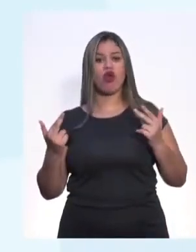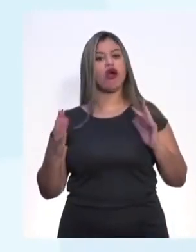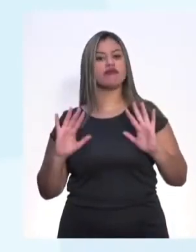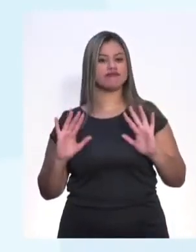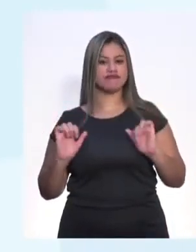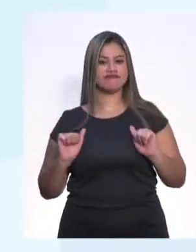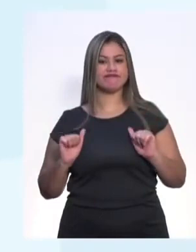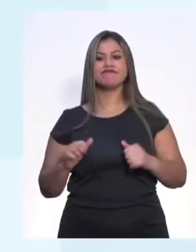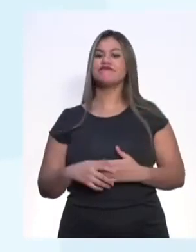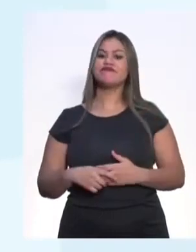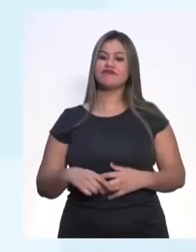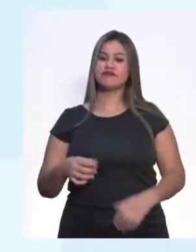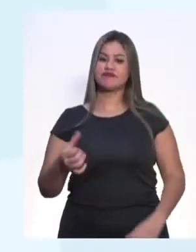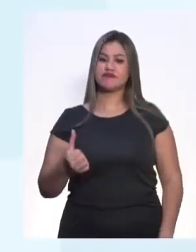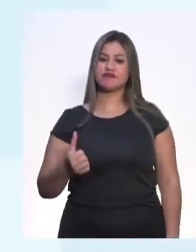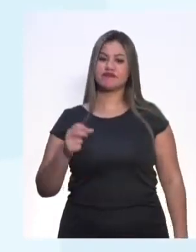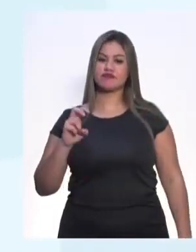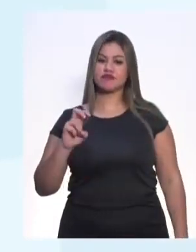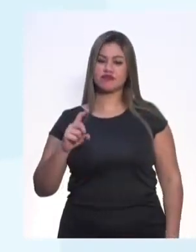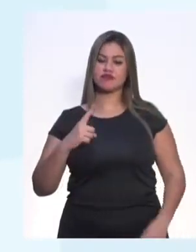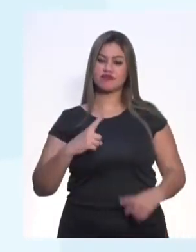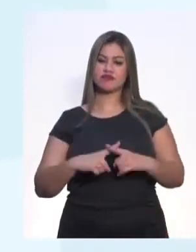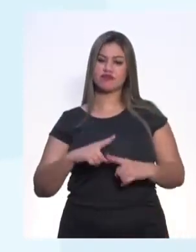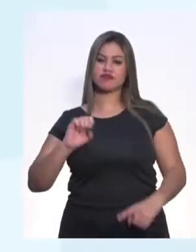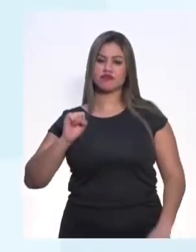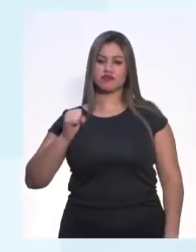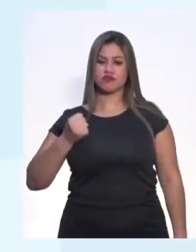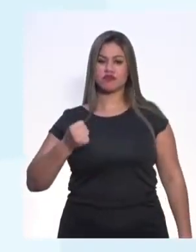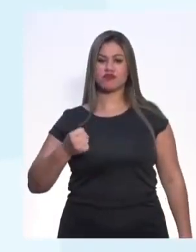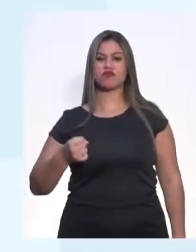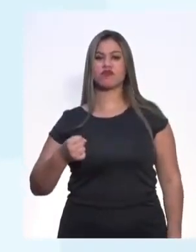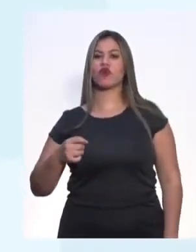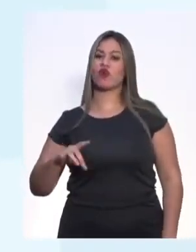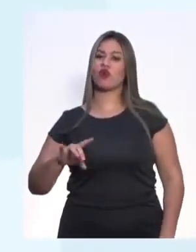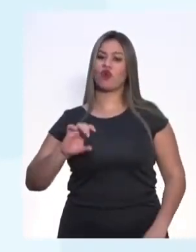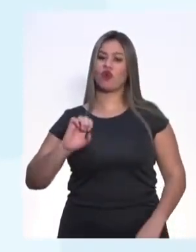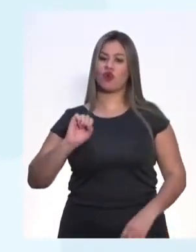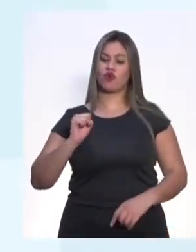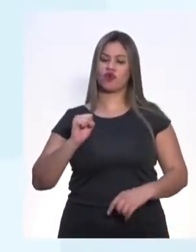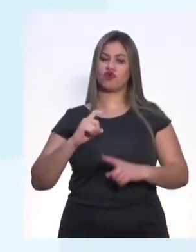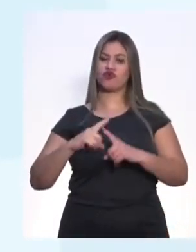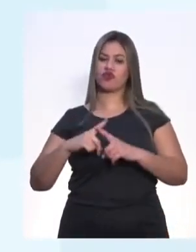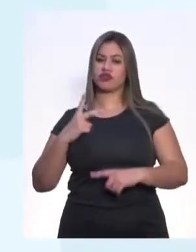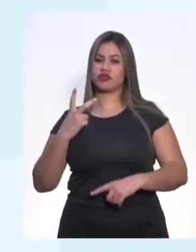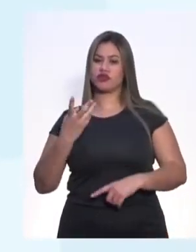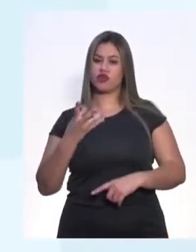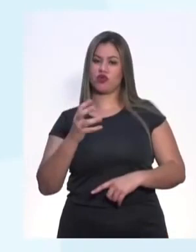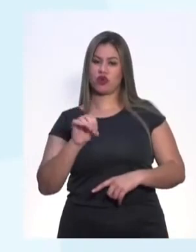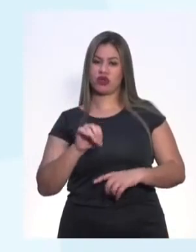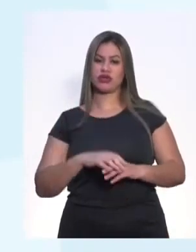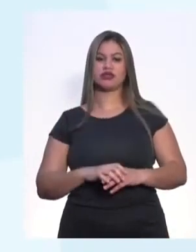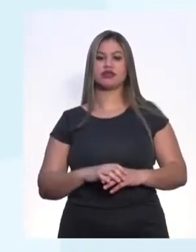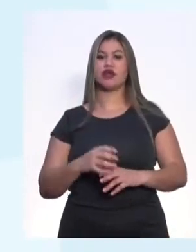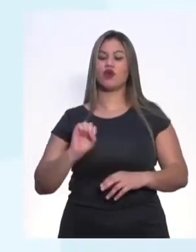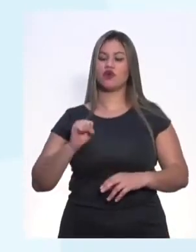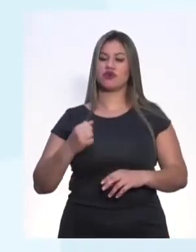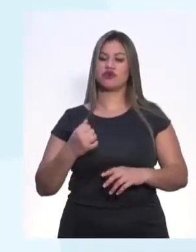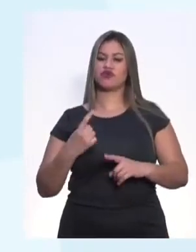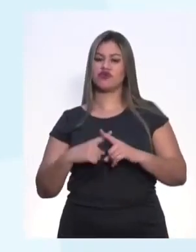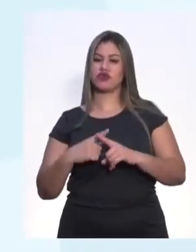tá bom? 65 vezes 8. 8 vezes 5, 40, vão 4. 8 vezes